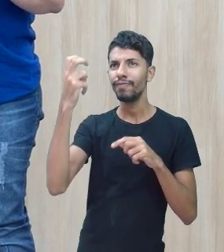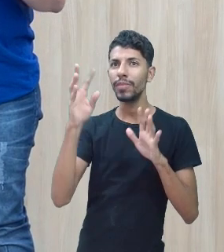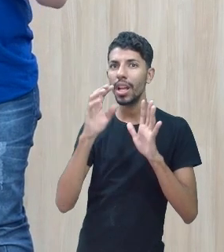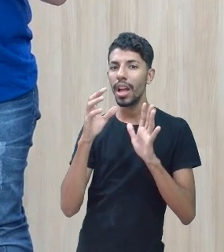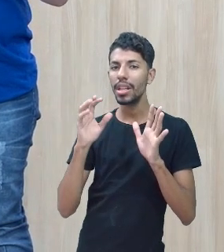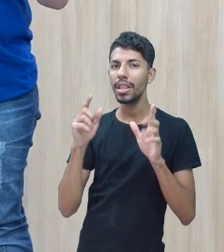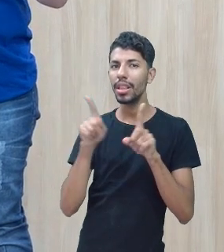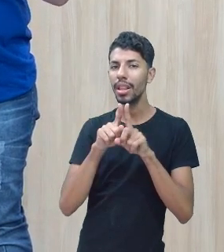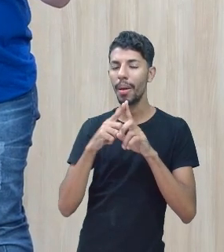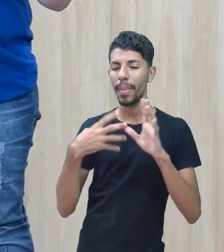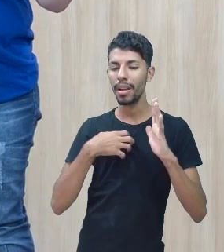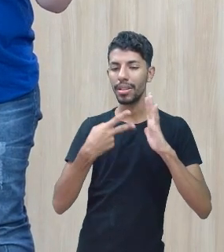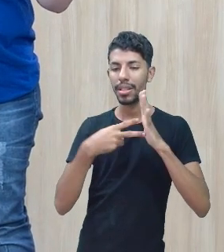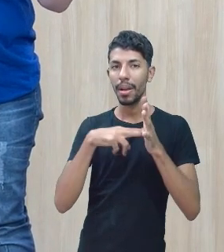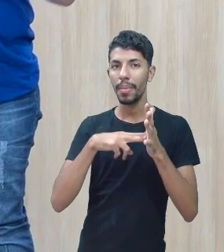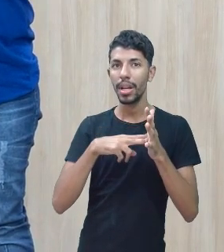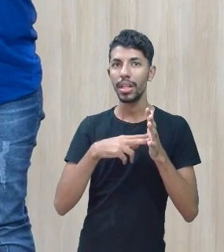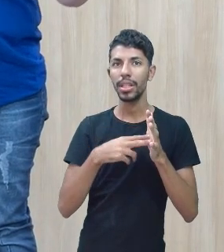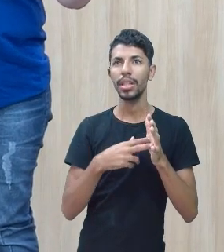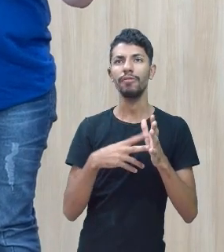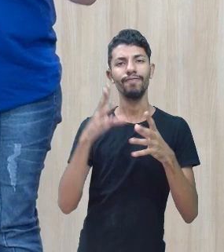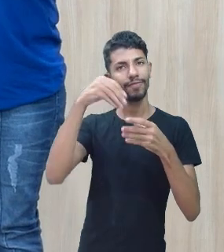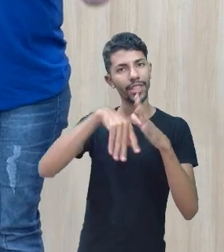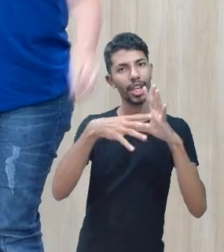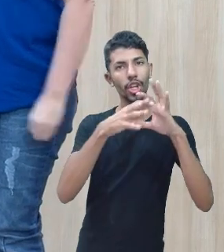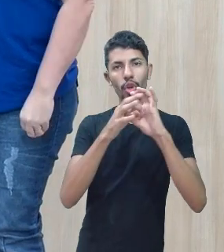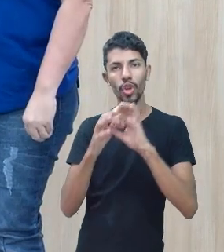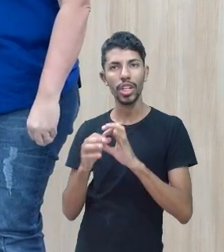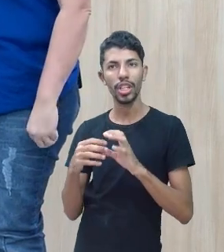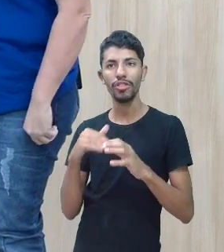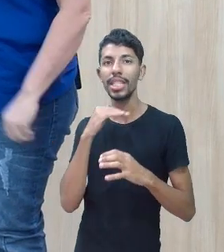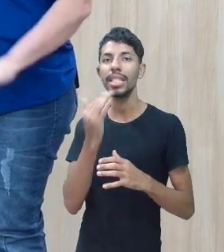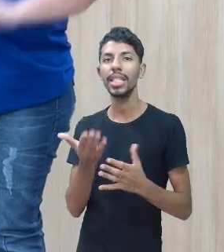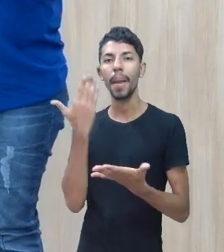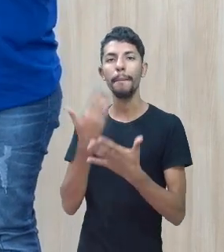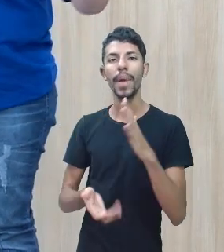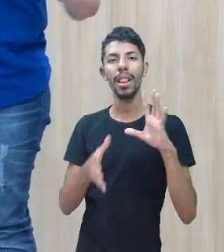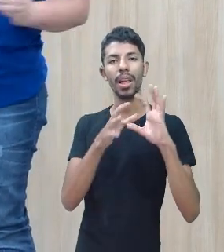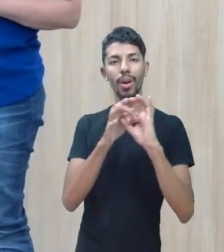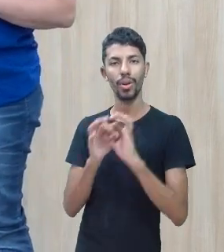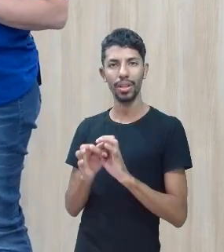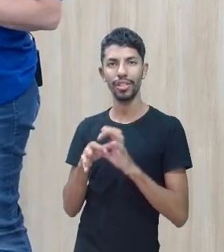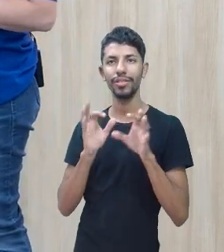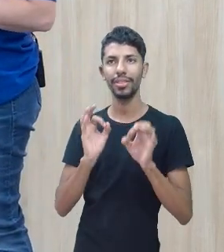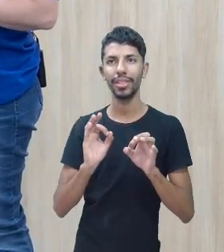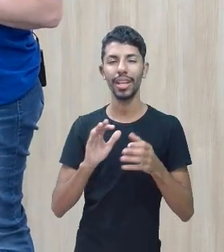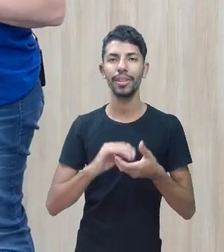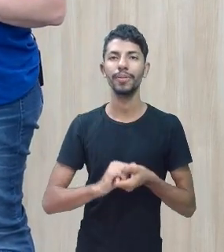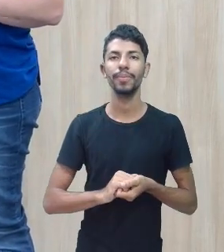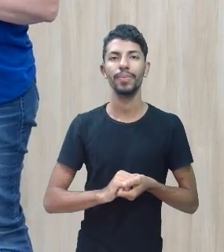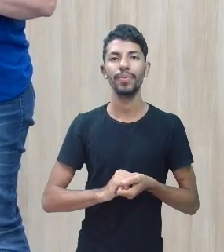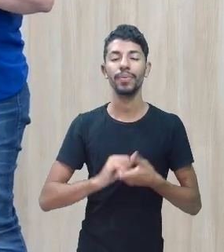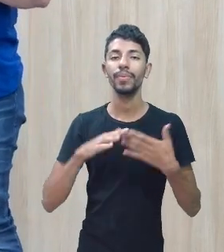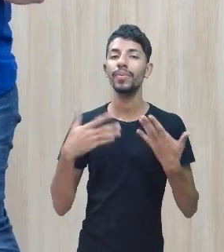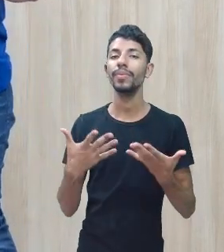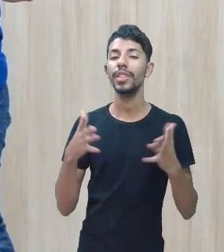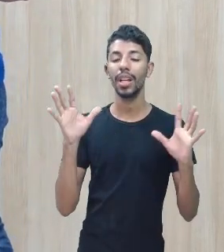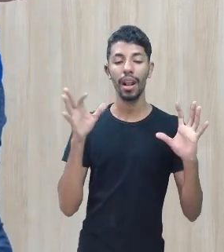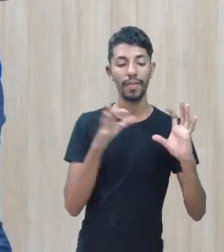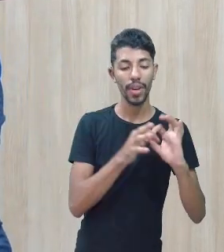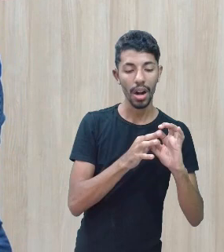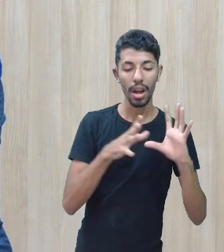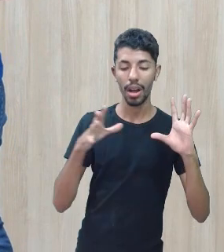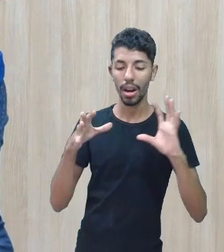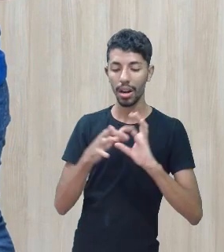sem fugir, sem viajar nas ideias, como eu falei anteriormente para vocês. Então, ela vai